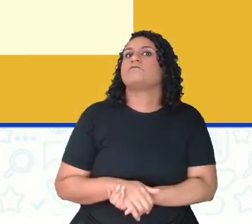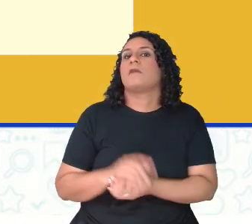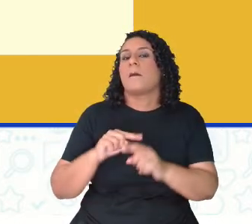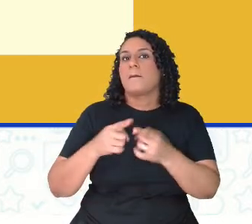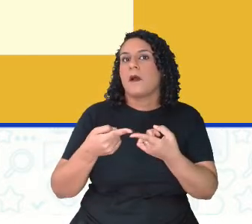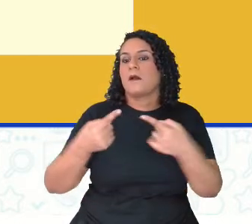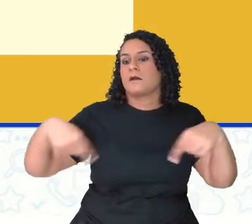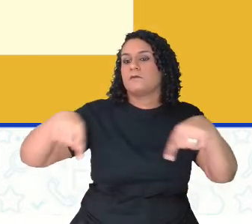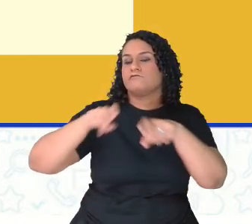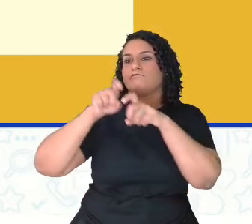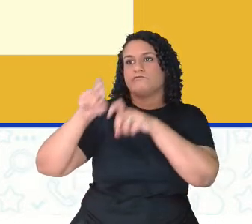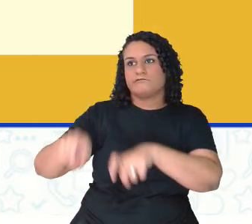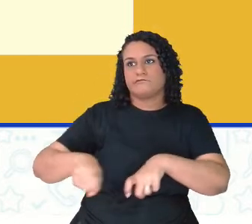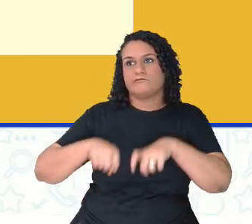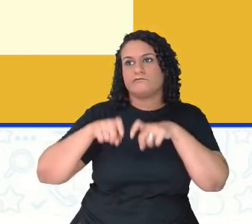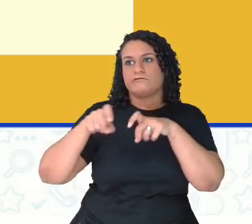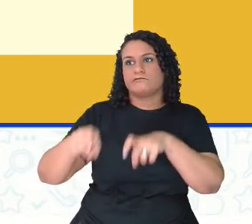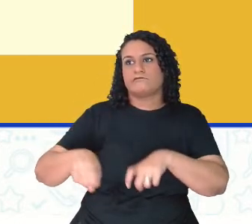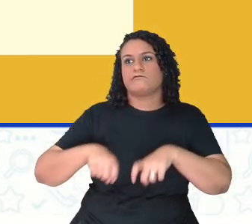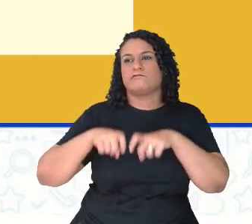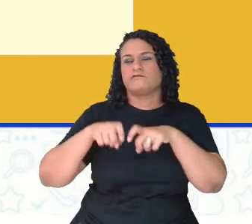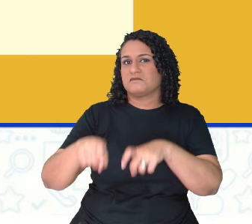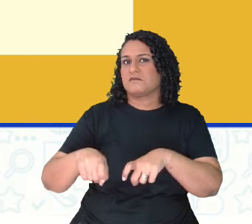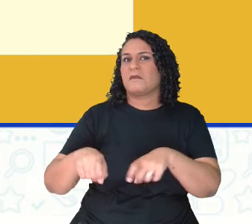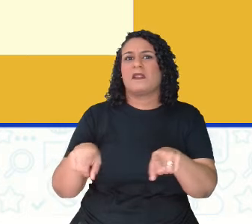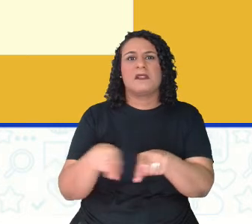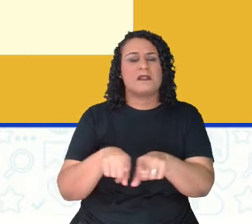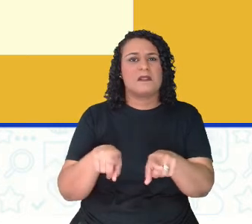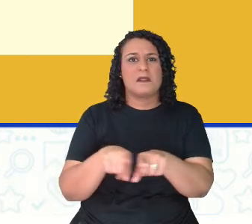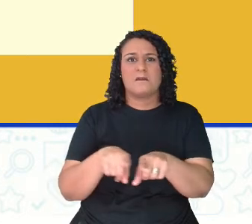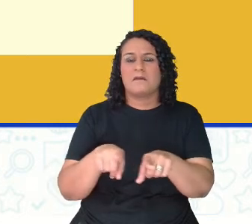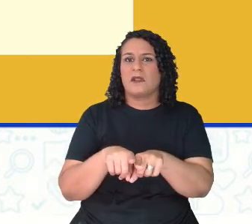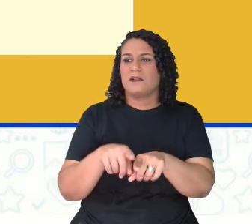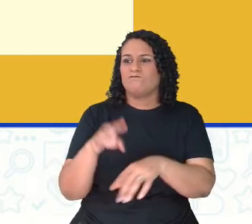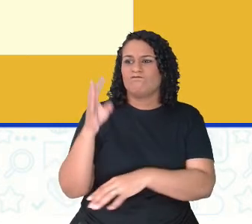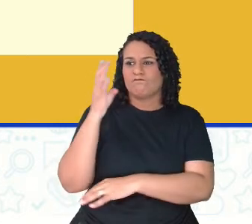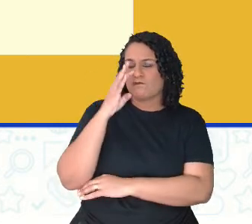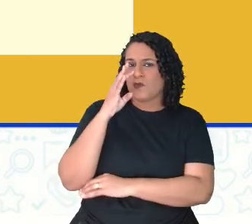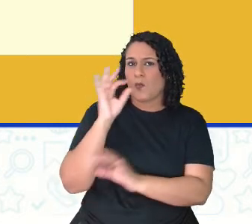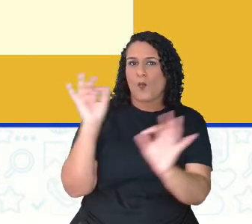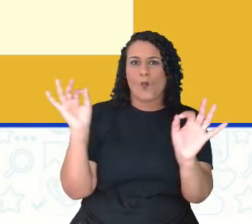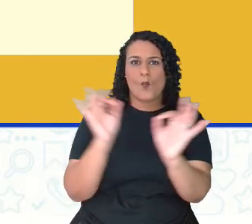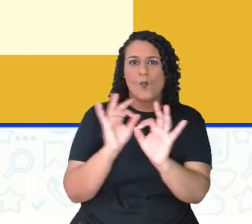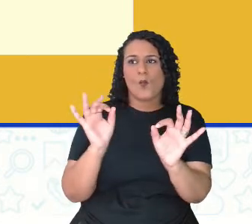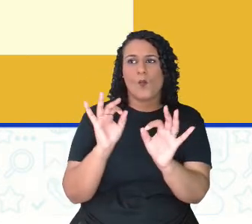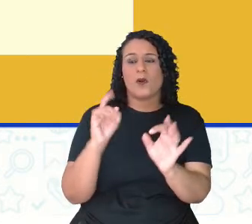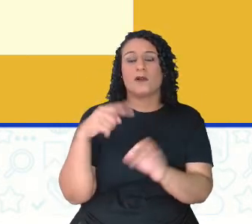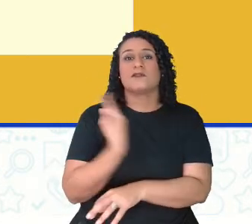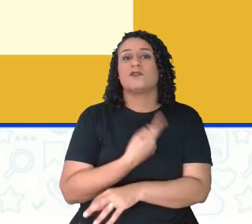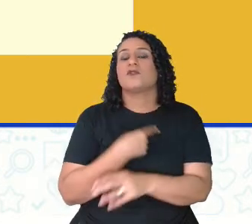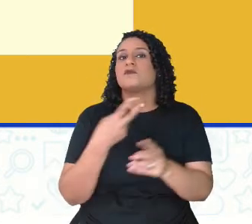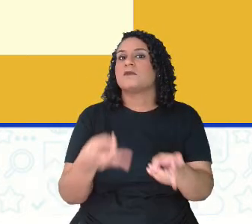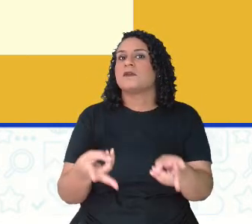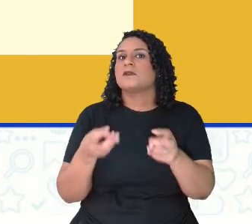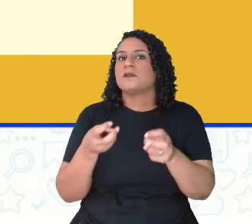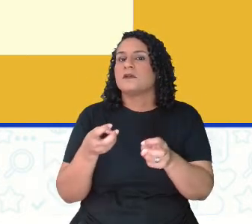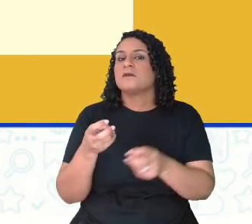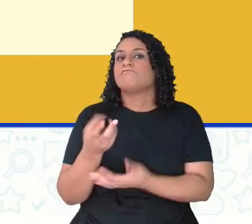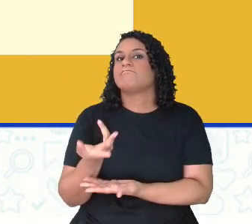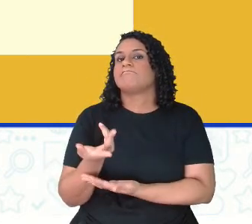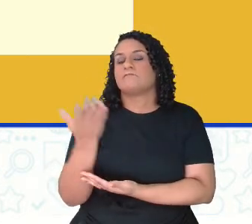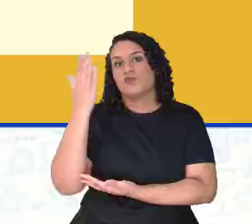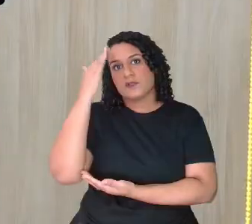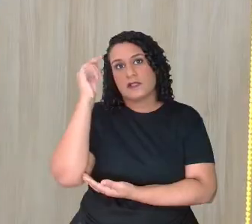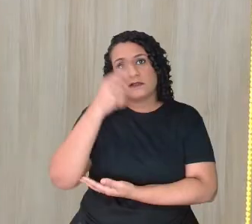fazendas, o espetáculo não era mais animador. Então, nós percebemos aqui, eu não sei se vocês